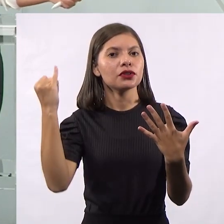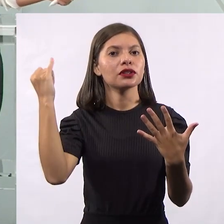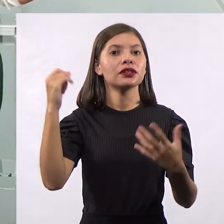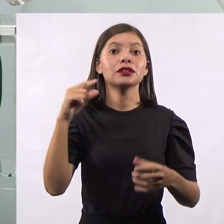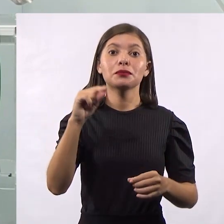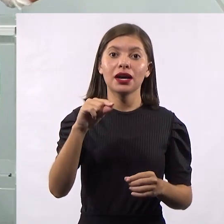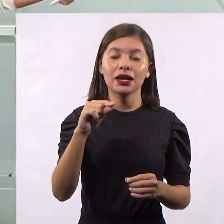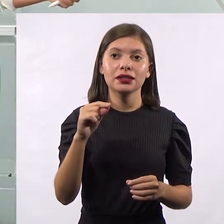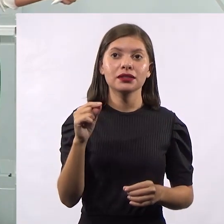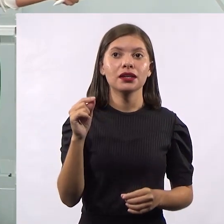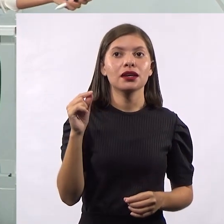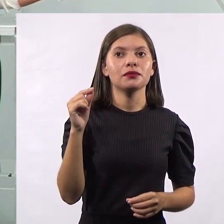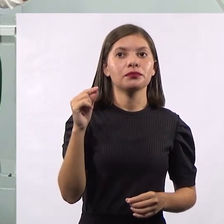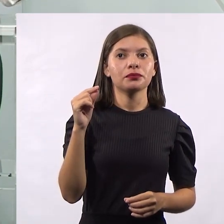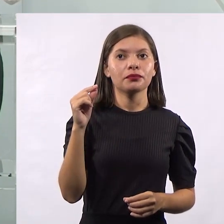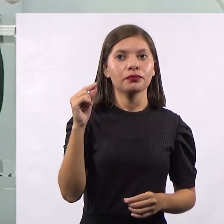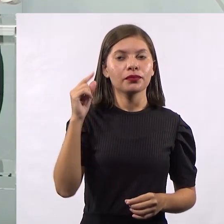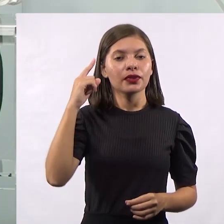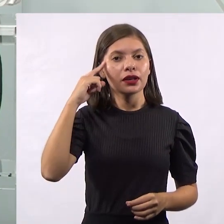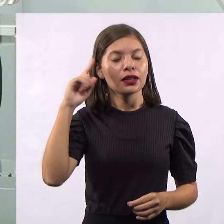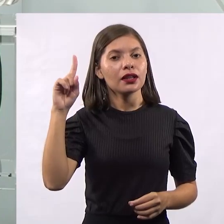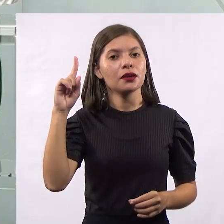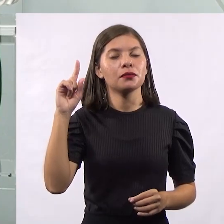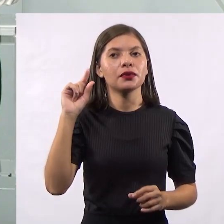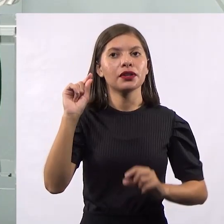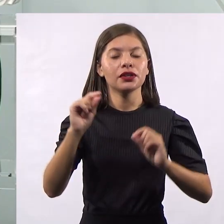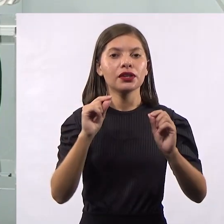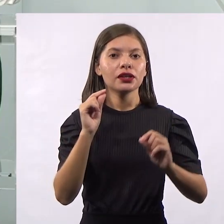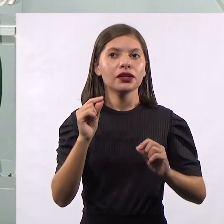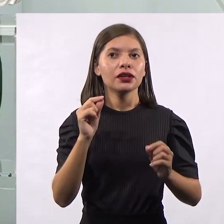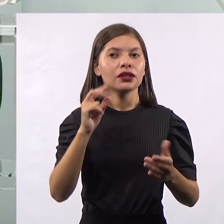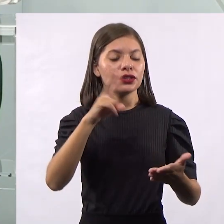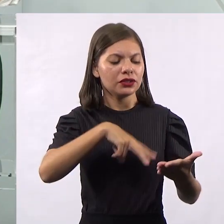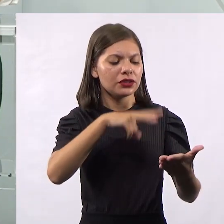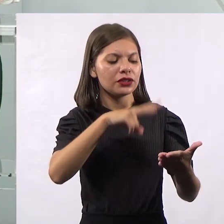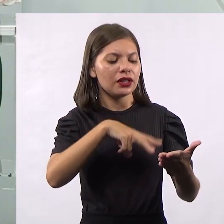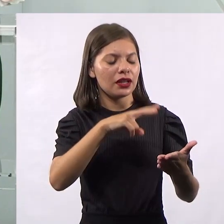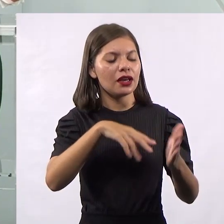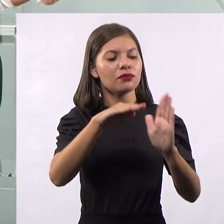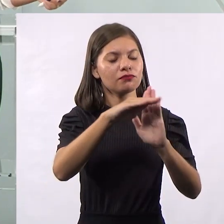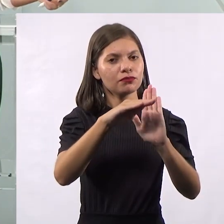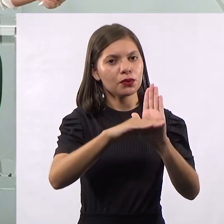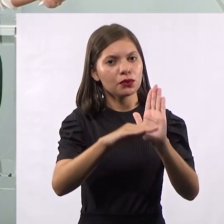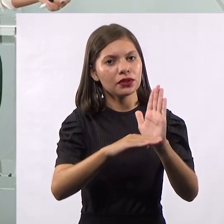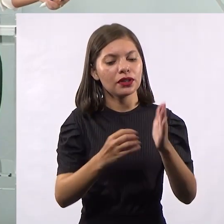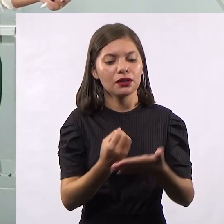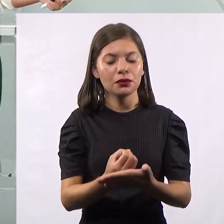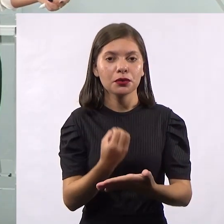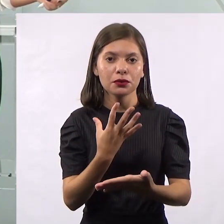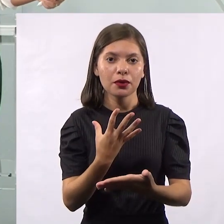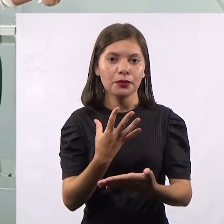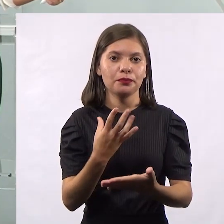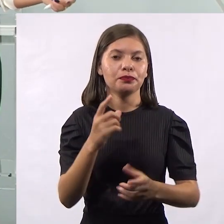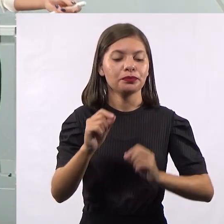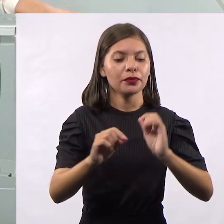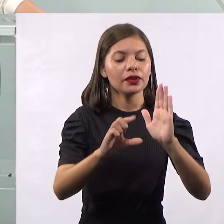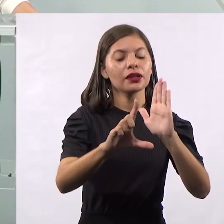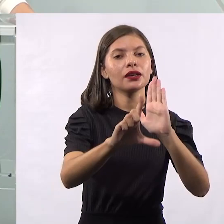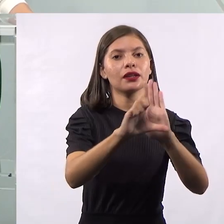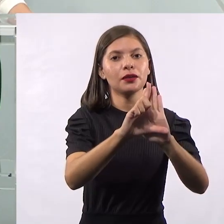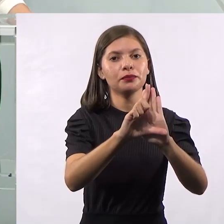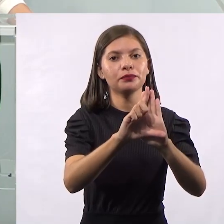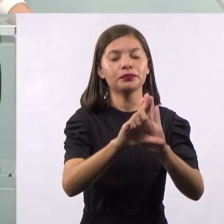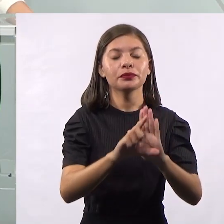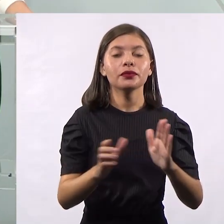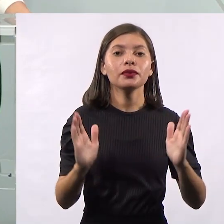importância de ler o roteiro, ler o manual que eu indico e também a legislação, tá bom? E aqui agora a gente